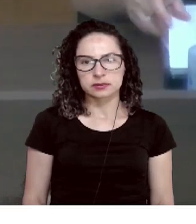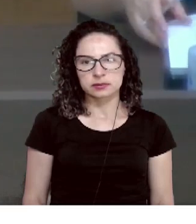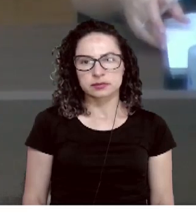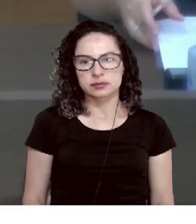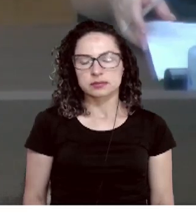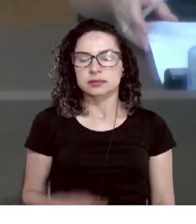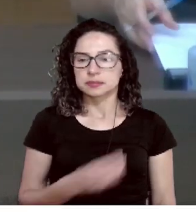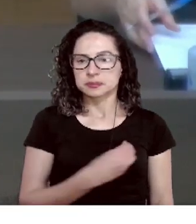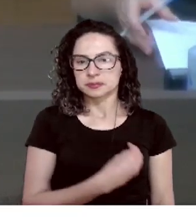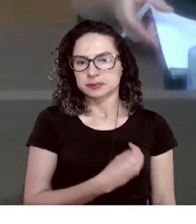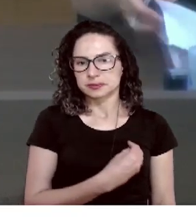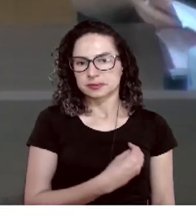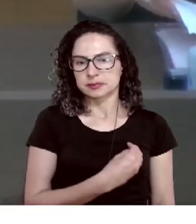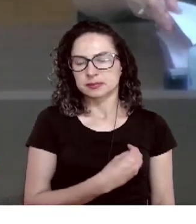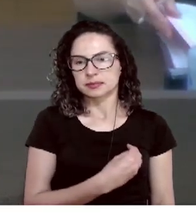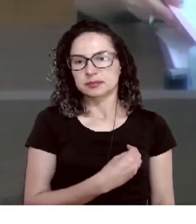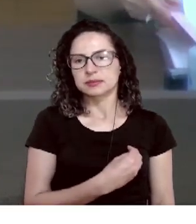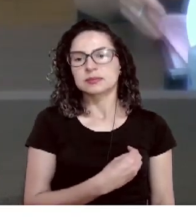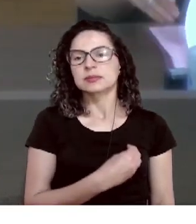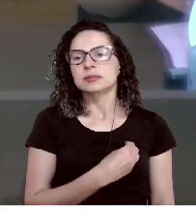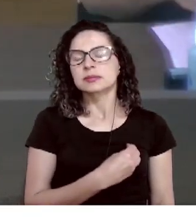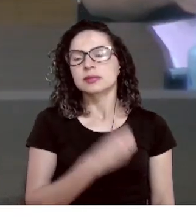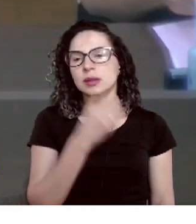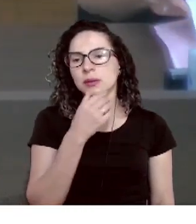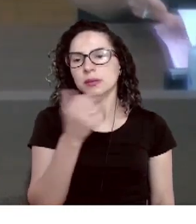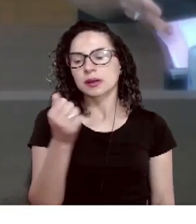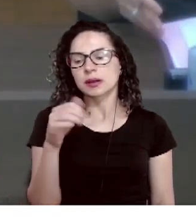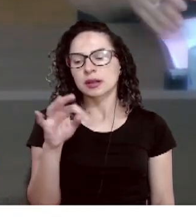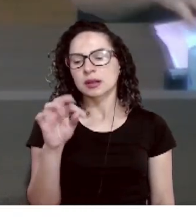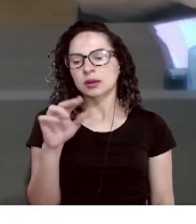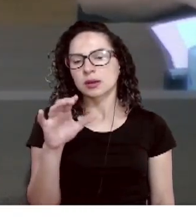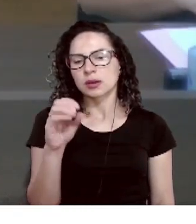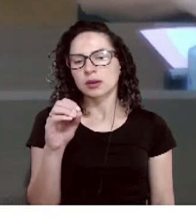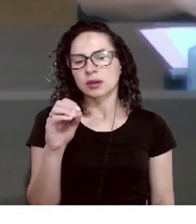Biografia. Biografia do senhor Antônio Aparecido Galho.